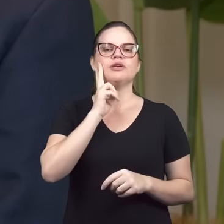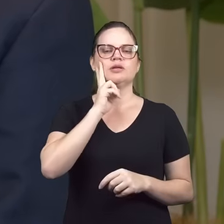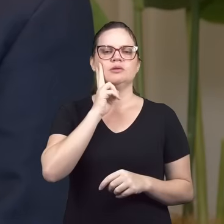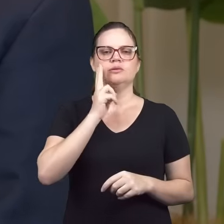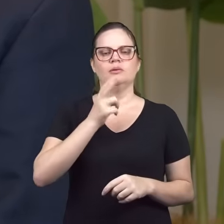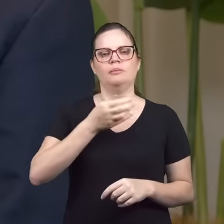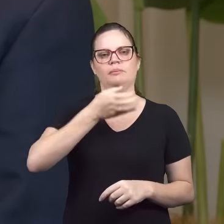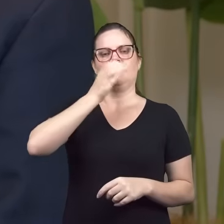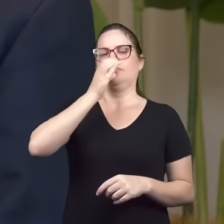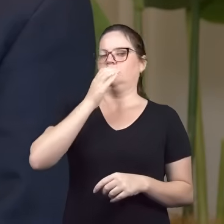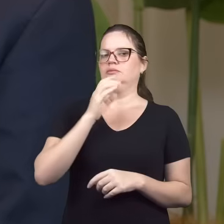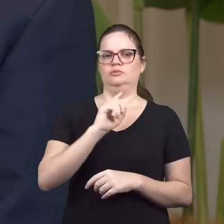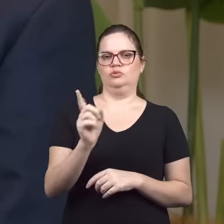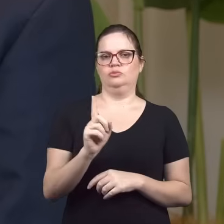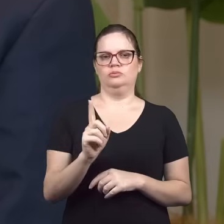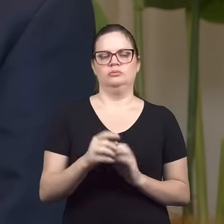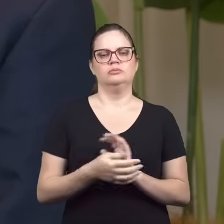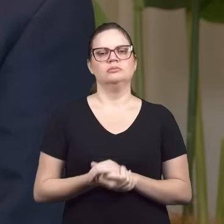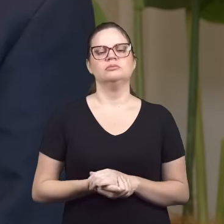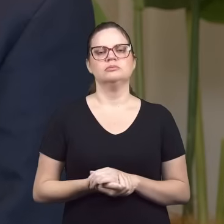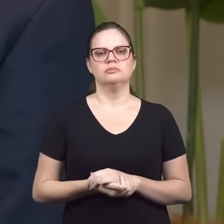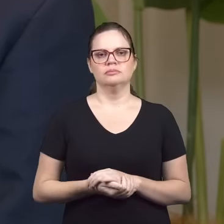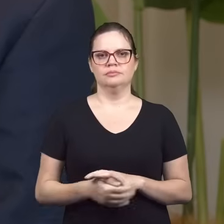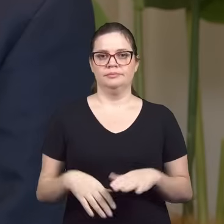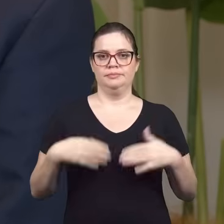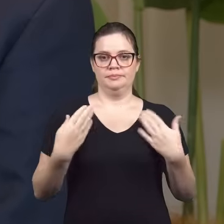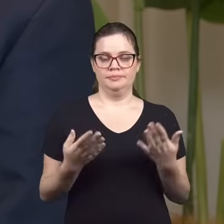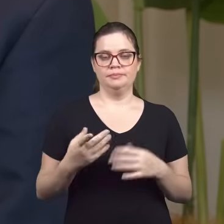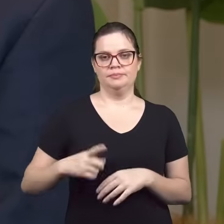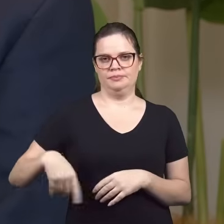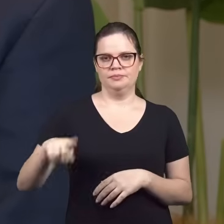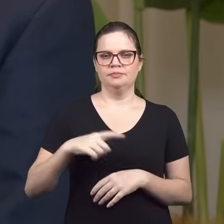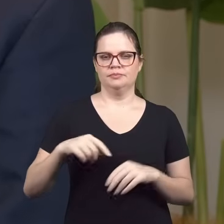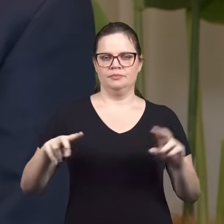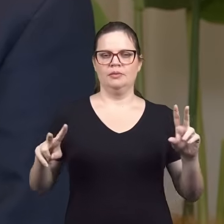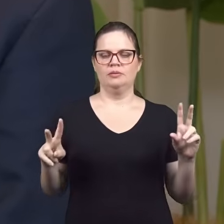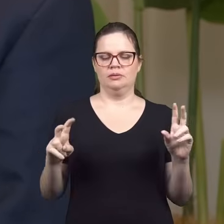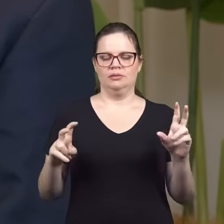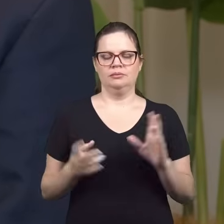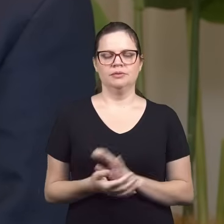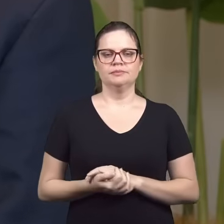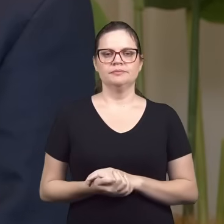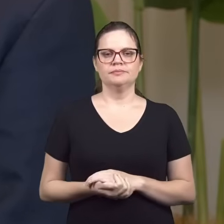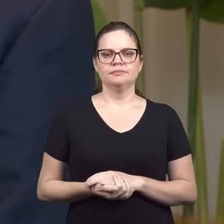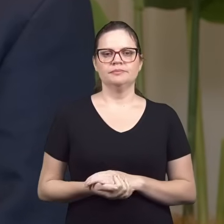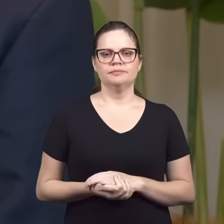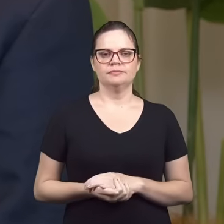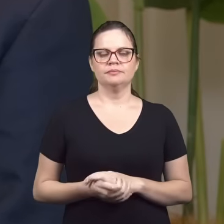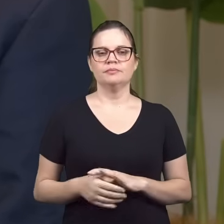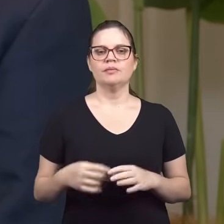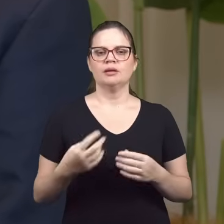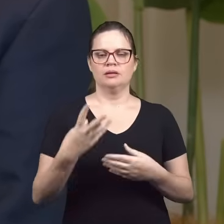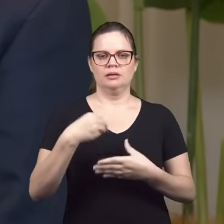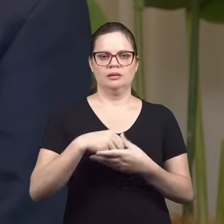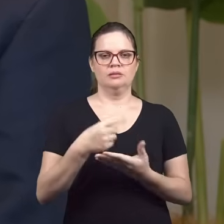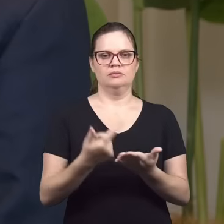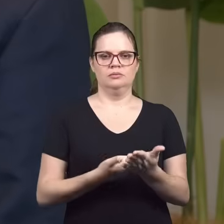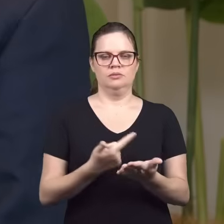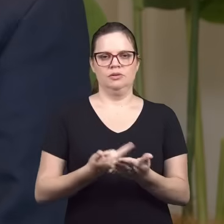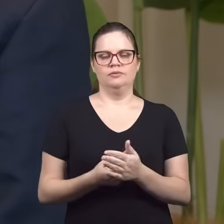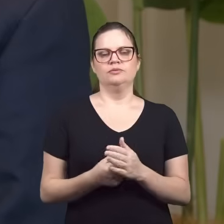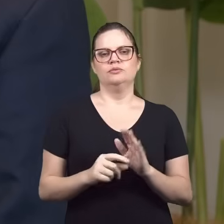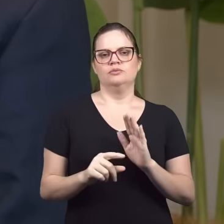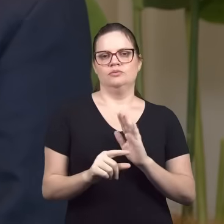Não beberemos vinho. Bem, nós tiramos este tema de um versículo lá no livro